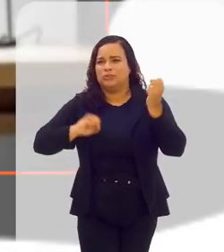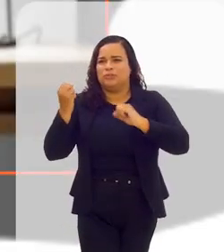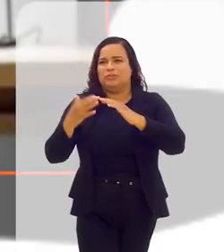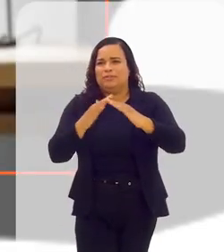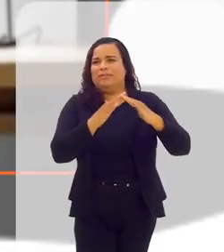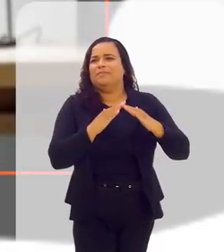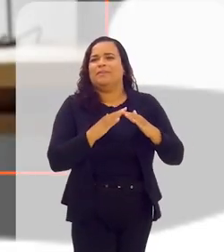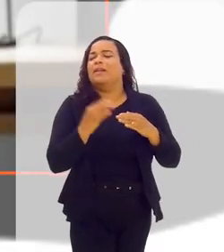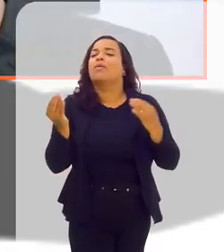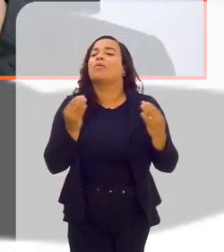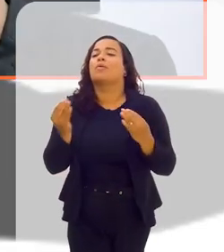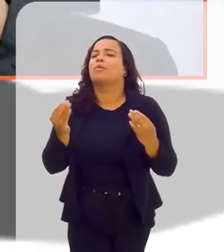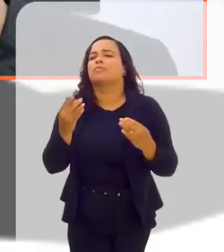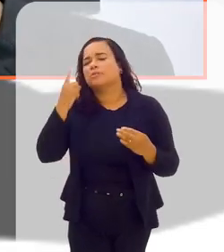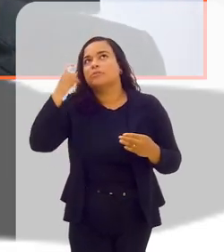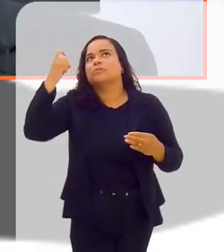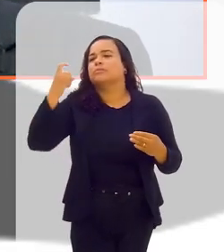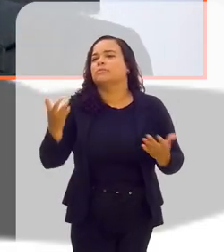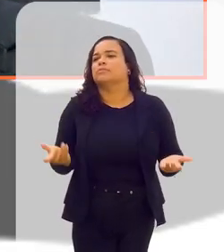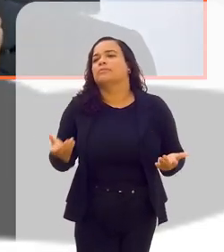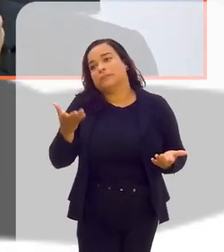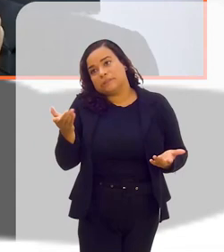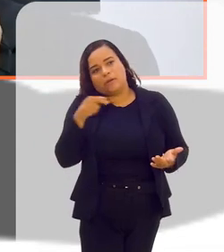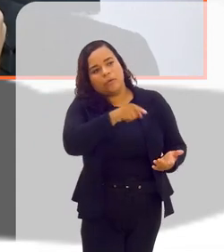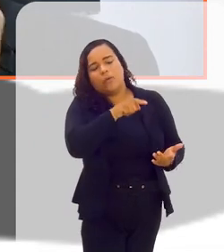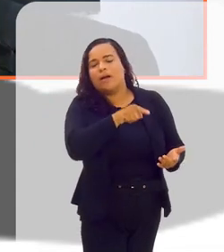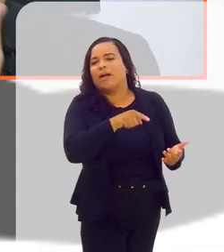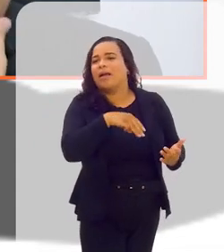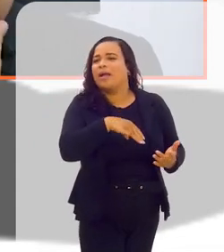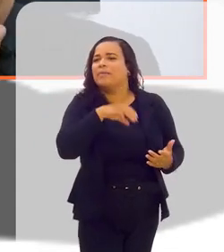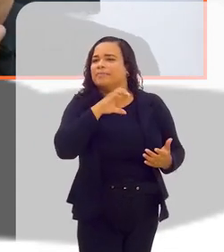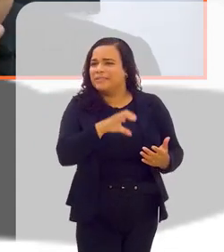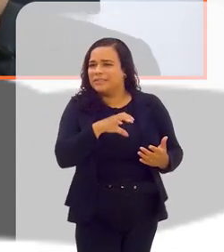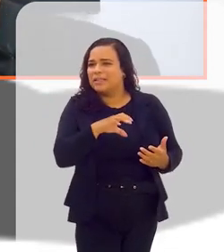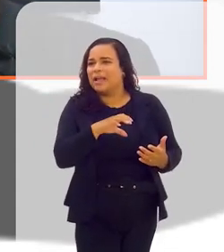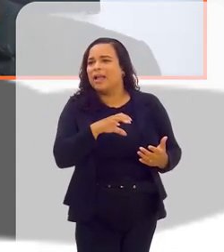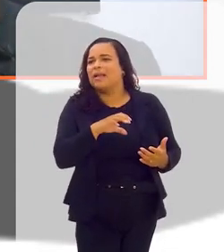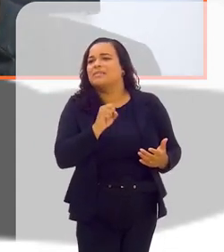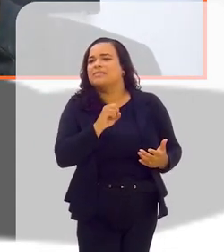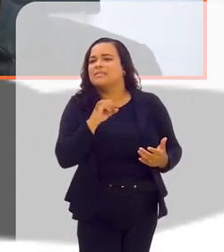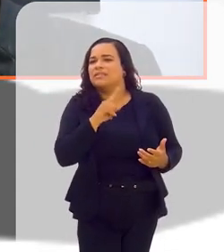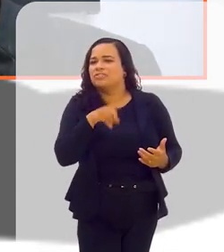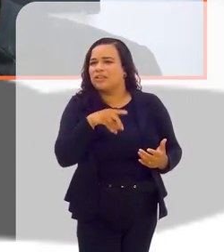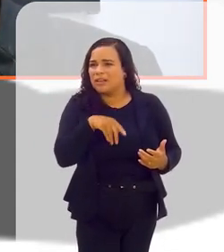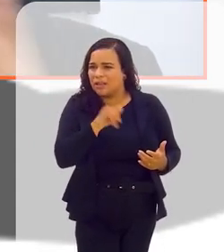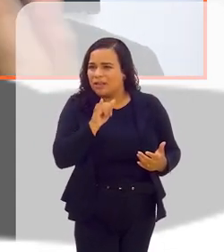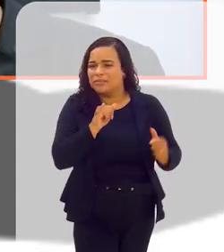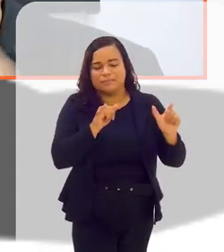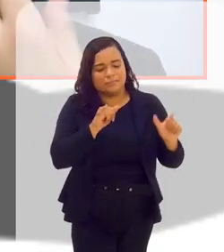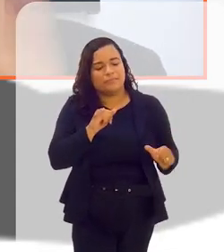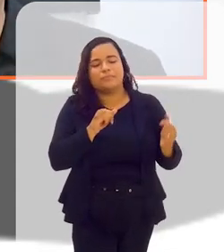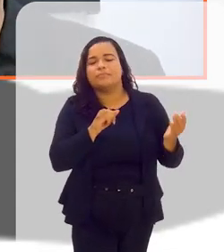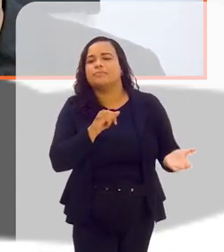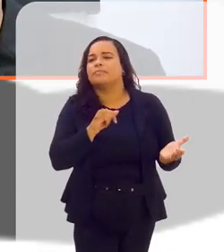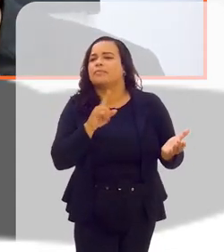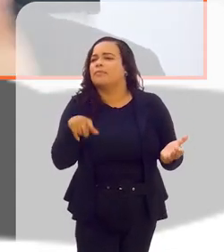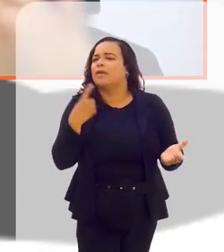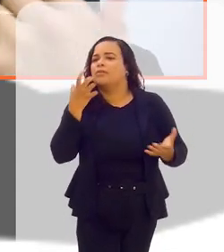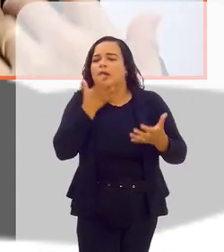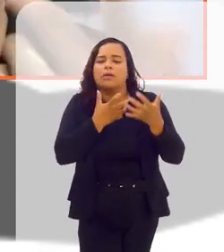tudo, indústria para favela. Estava com o IEE, o MCE, o Sidney Wellington, né? E a gente